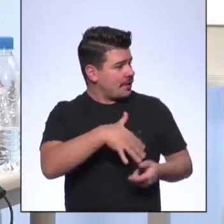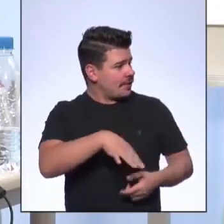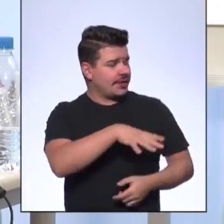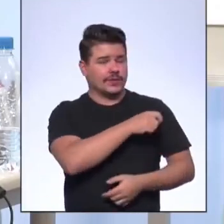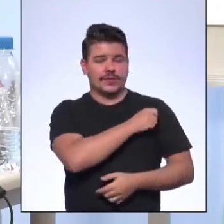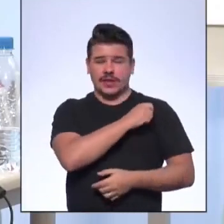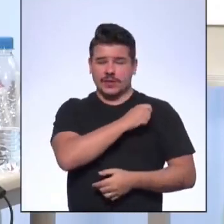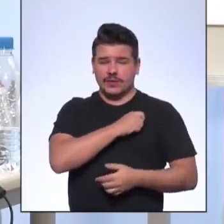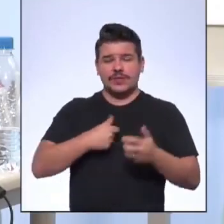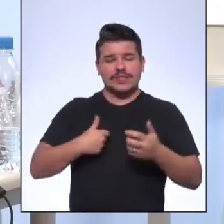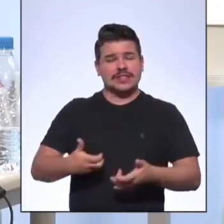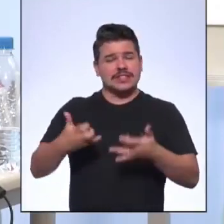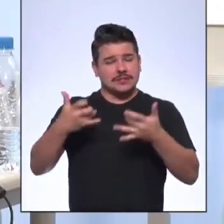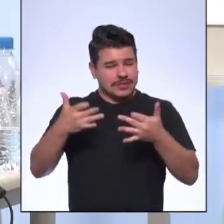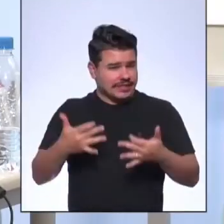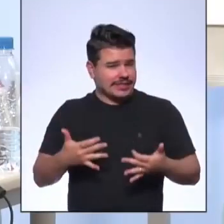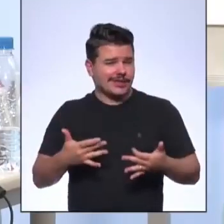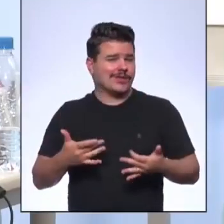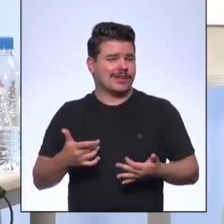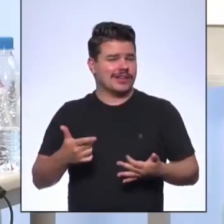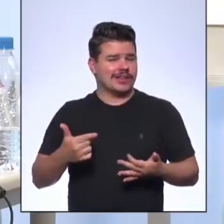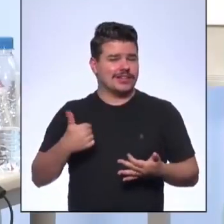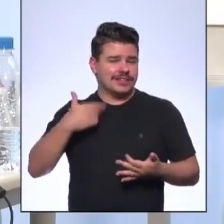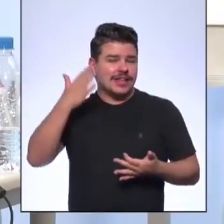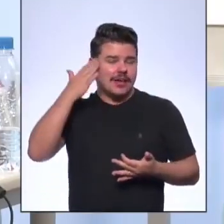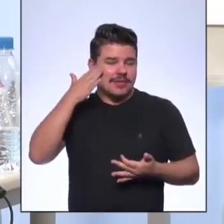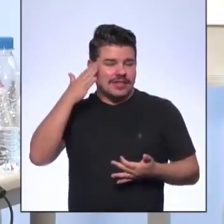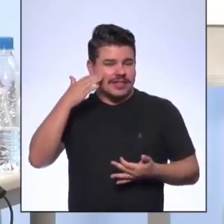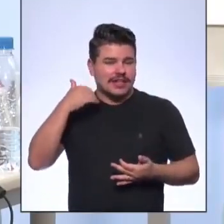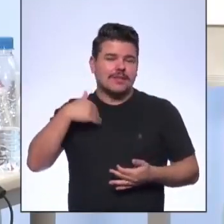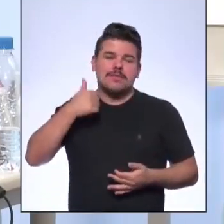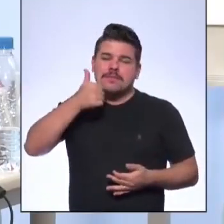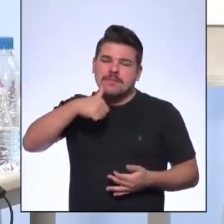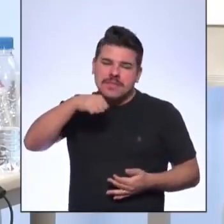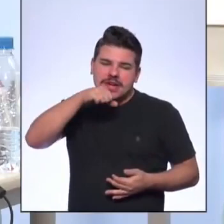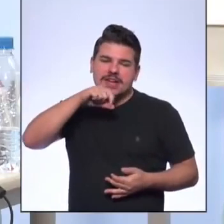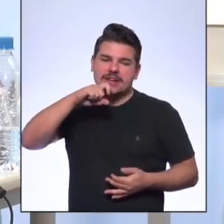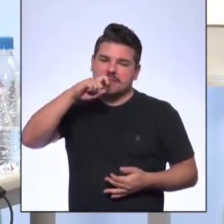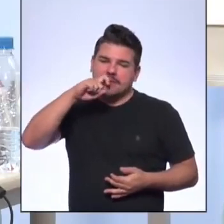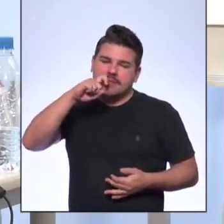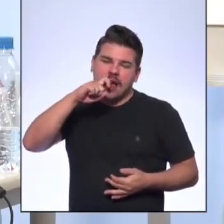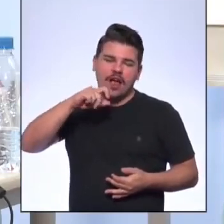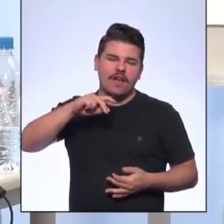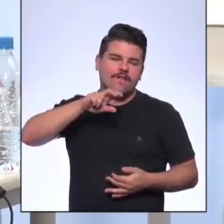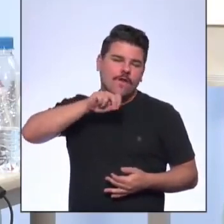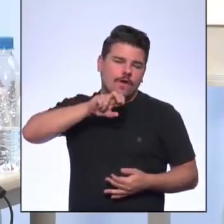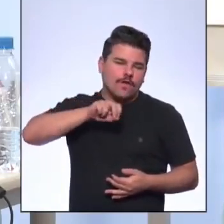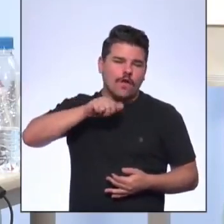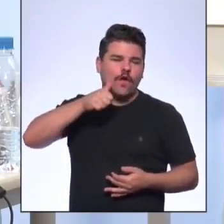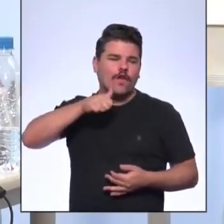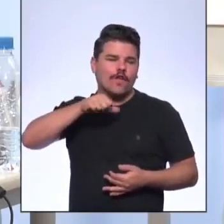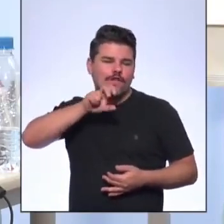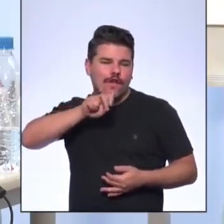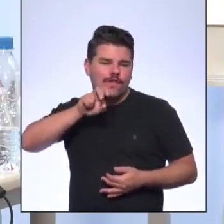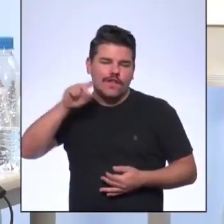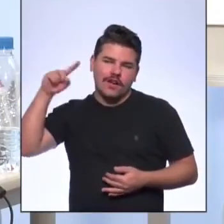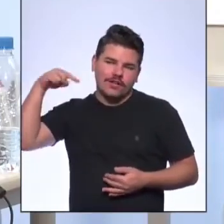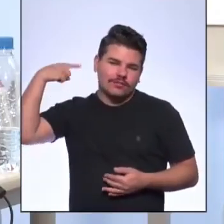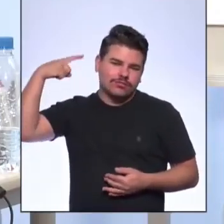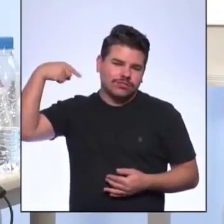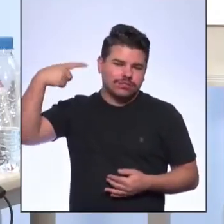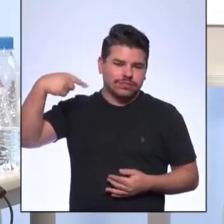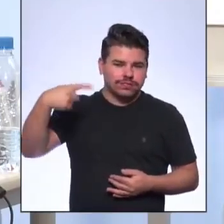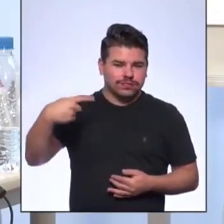que pelo fato das características se passam de pai para filho. O William diz que sim, pois a